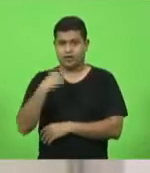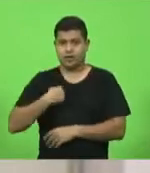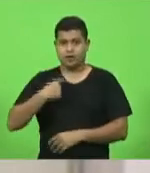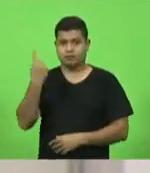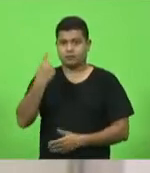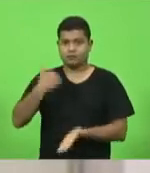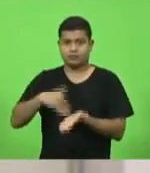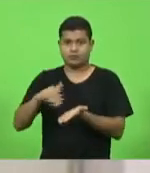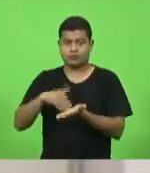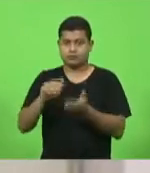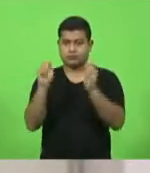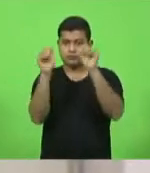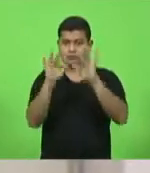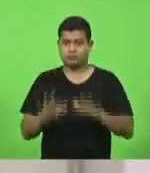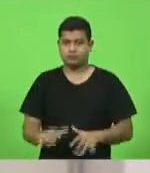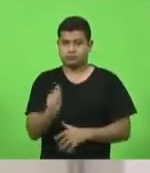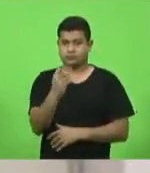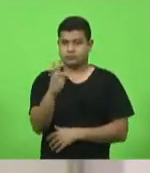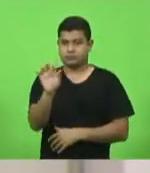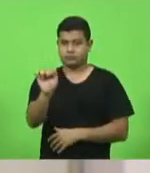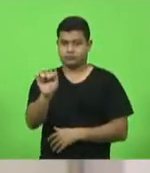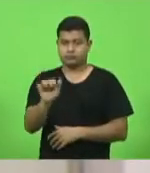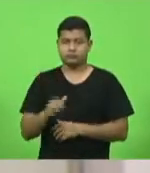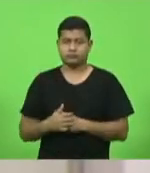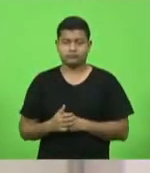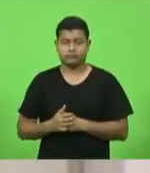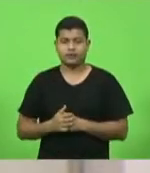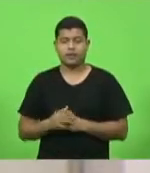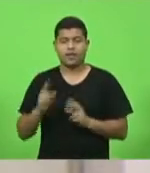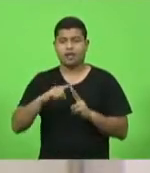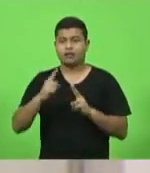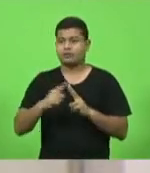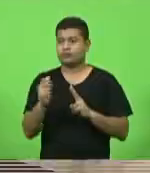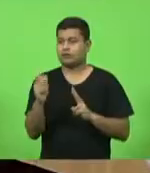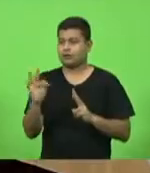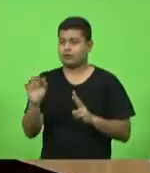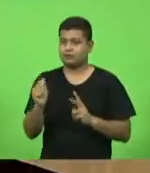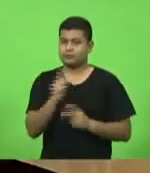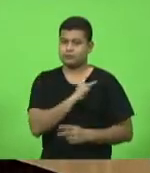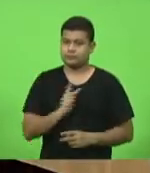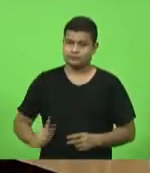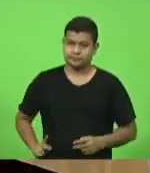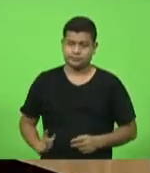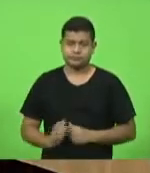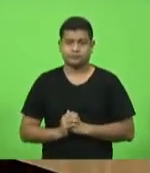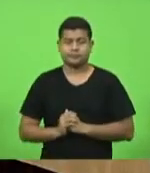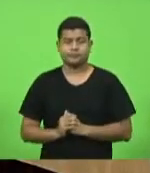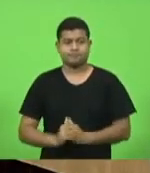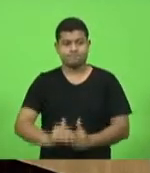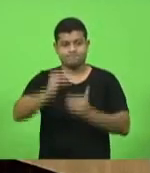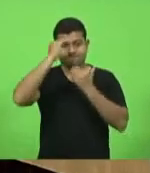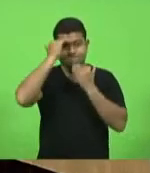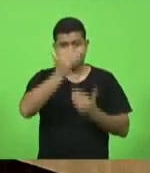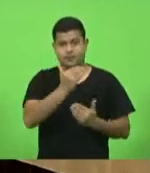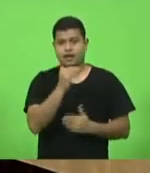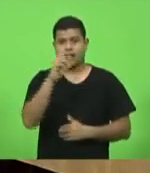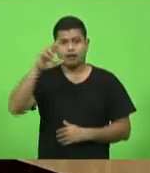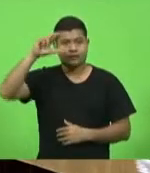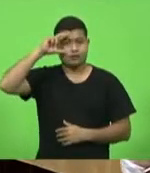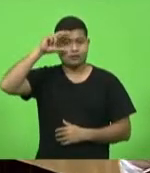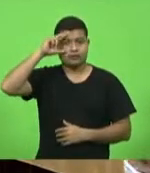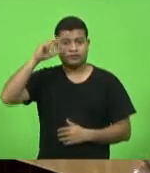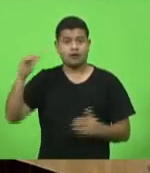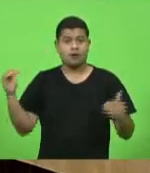primeiro secretário, lavrei a presente ata. Eram essas as atas, senhor presidente. Obrigado, deputado Alba. Em